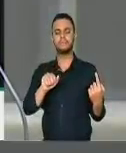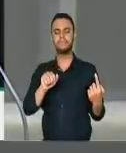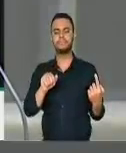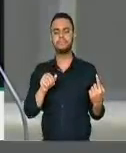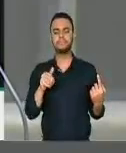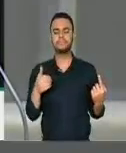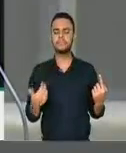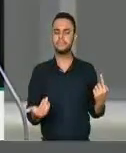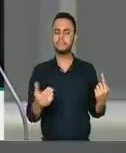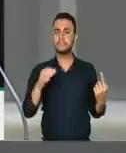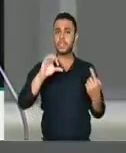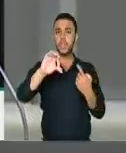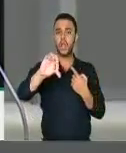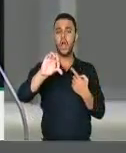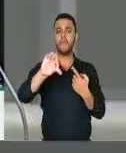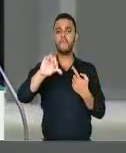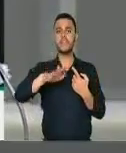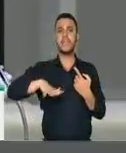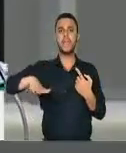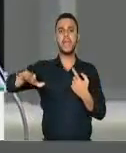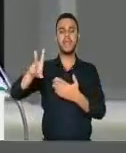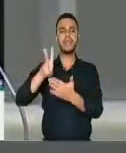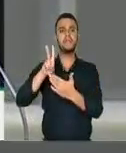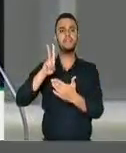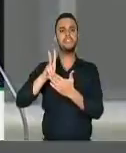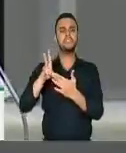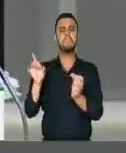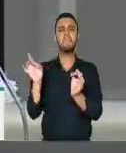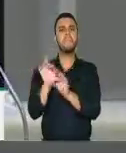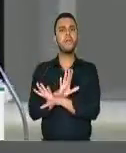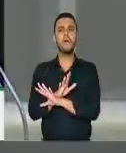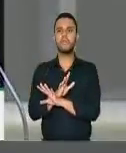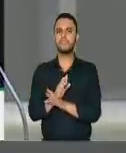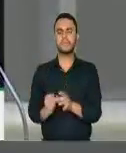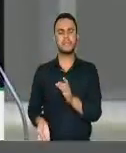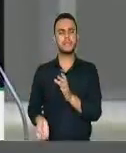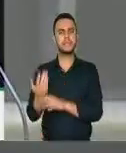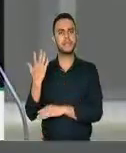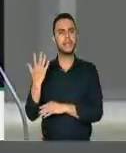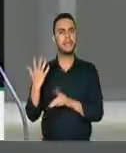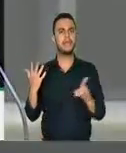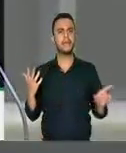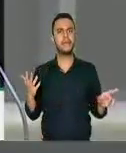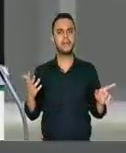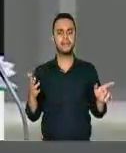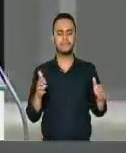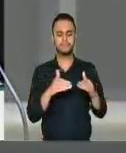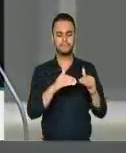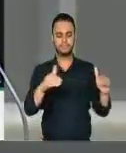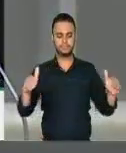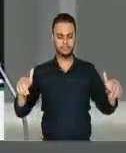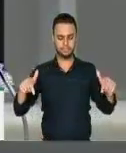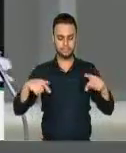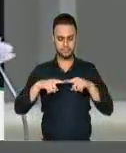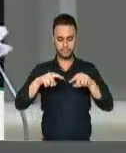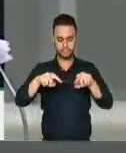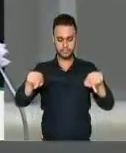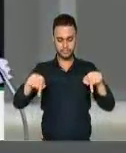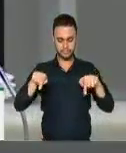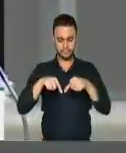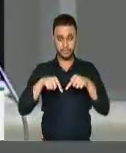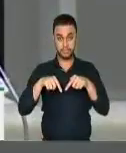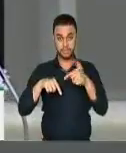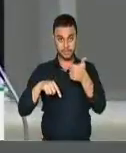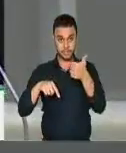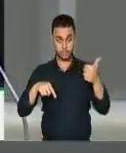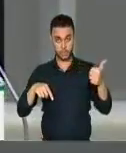9 terras indígenas prontas para serem criadas entre as 21 que a